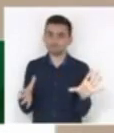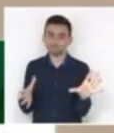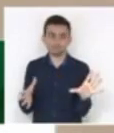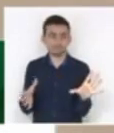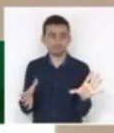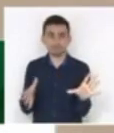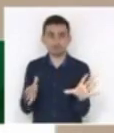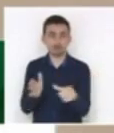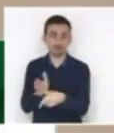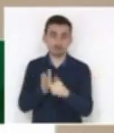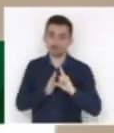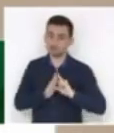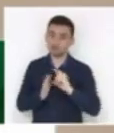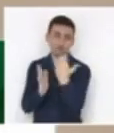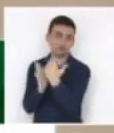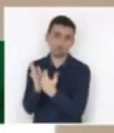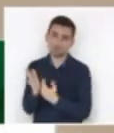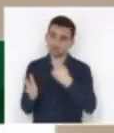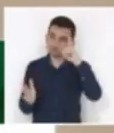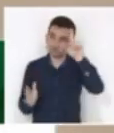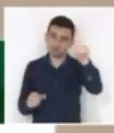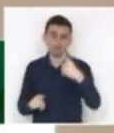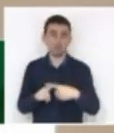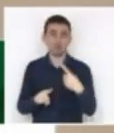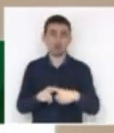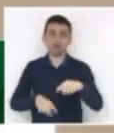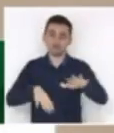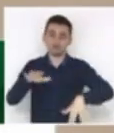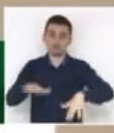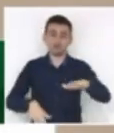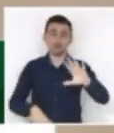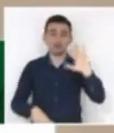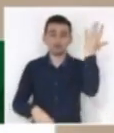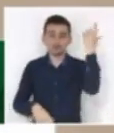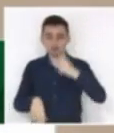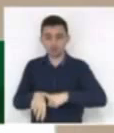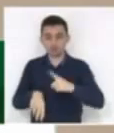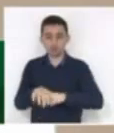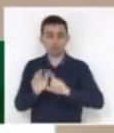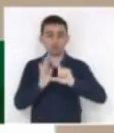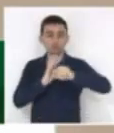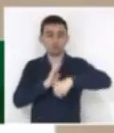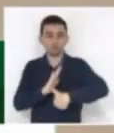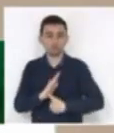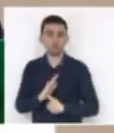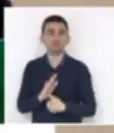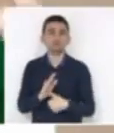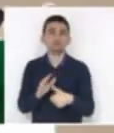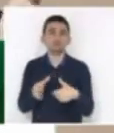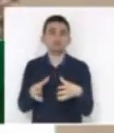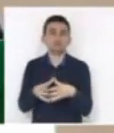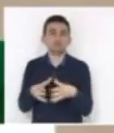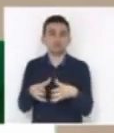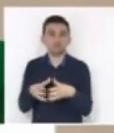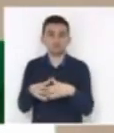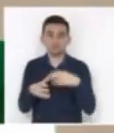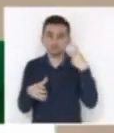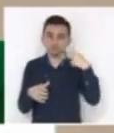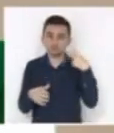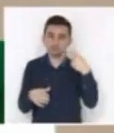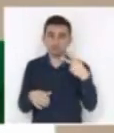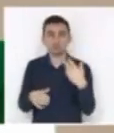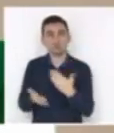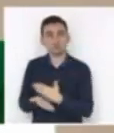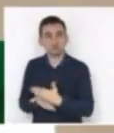porque, em algumas ocasiões, o tempo cedido ultrapassou o horário dos partidos políticos e adentrou a ordem do